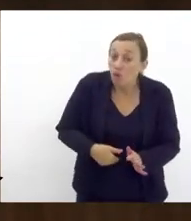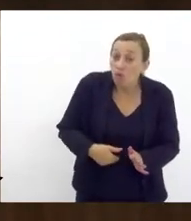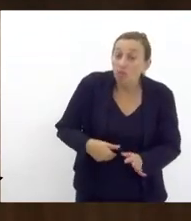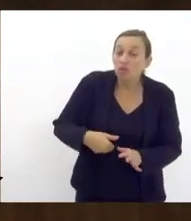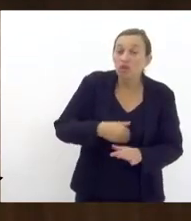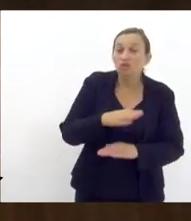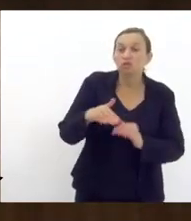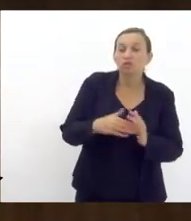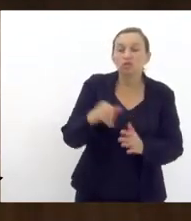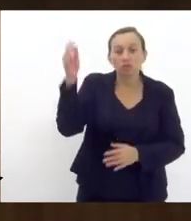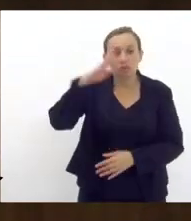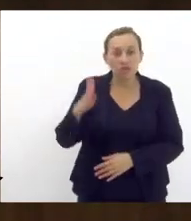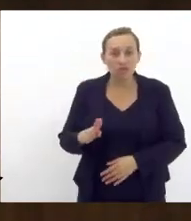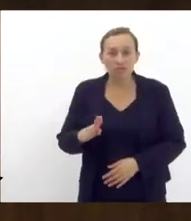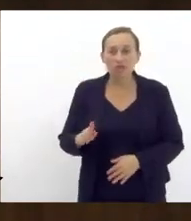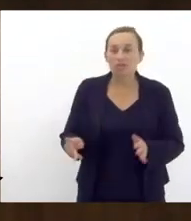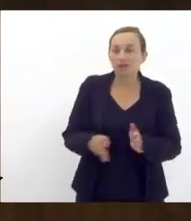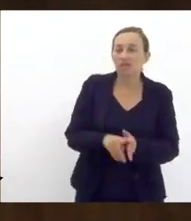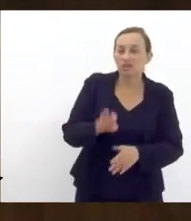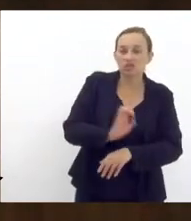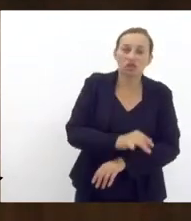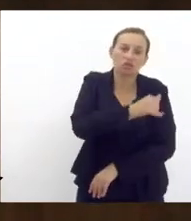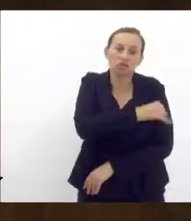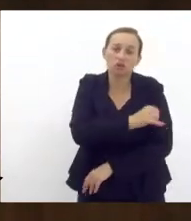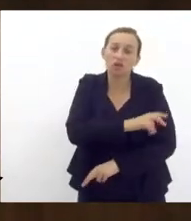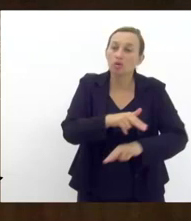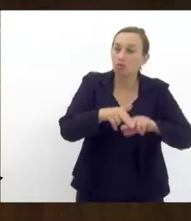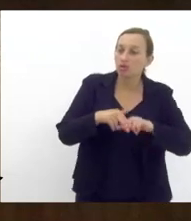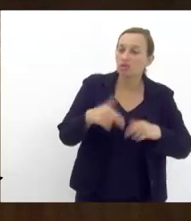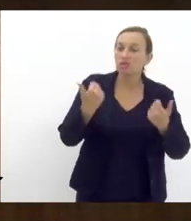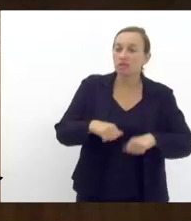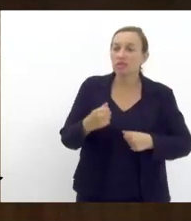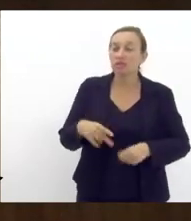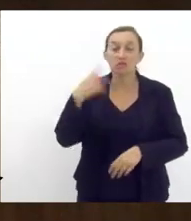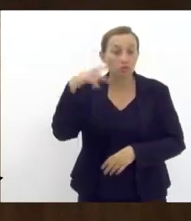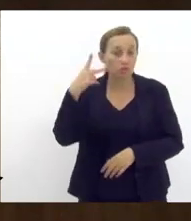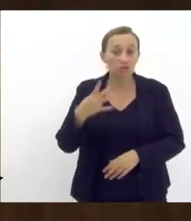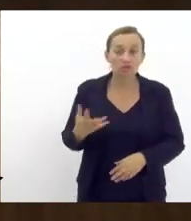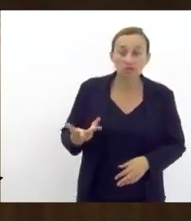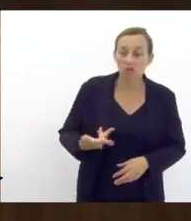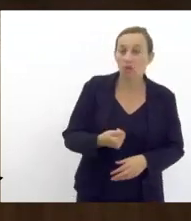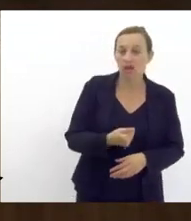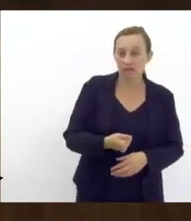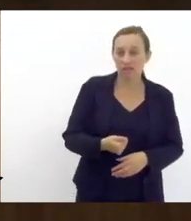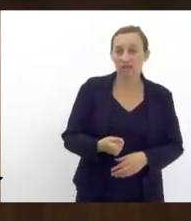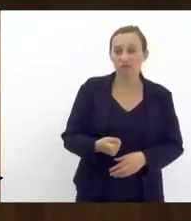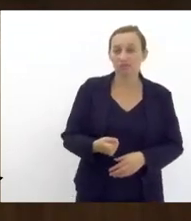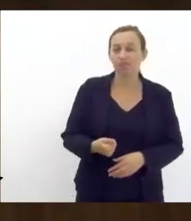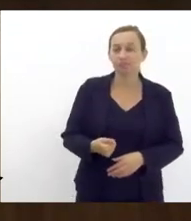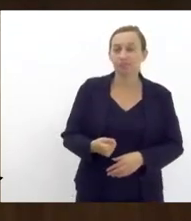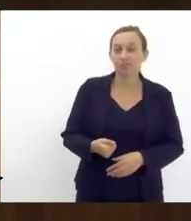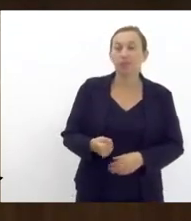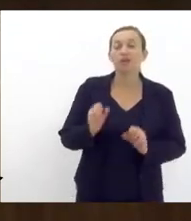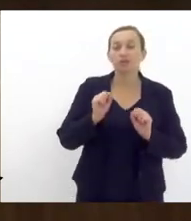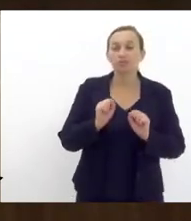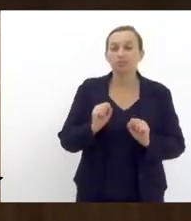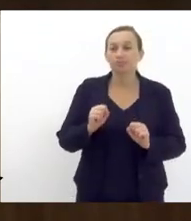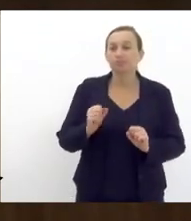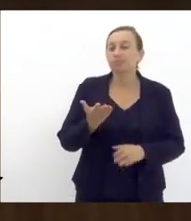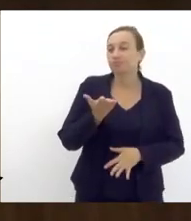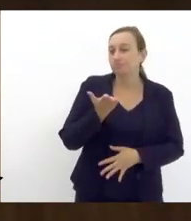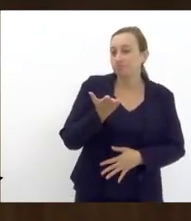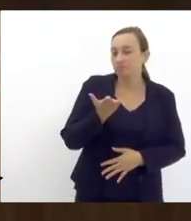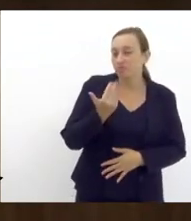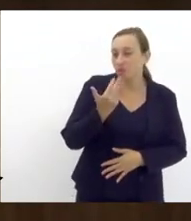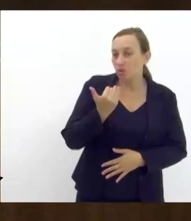estão no estado do Rio de Janeiro é por isso que a gente precisa de uma política eficaz e que ponha a comida no